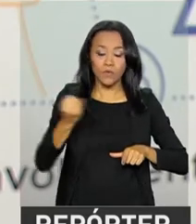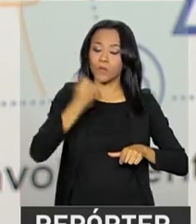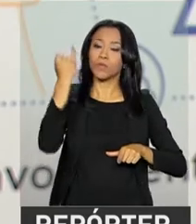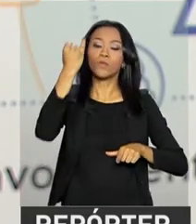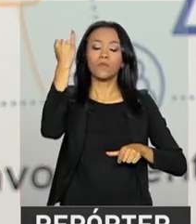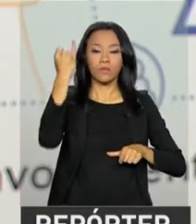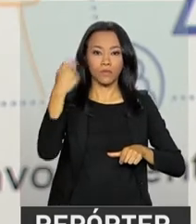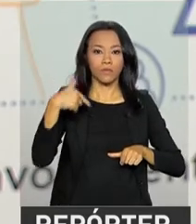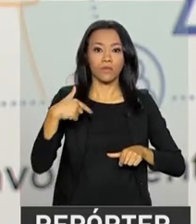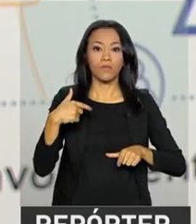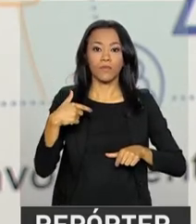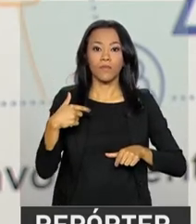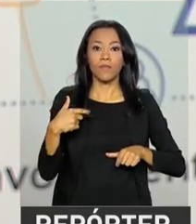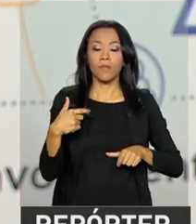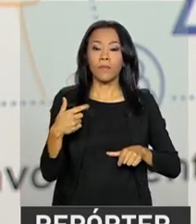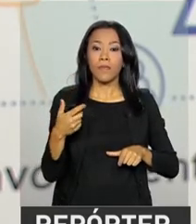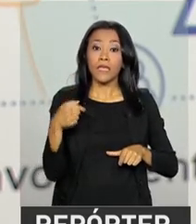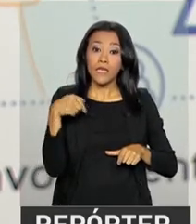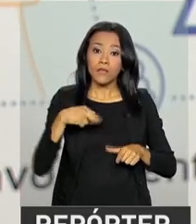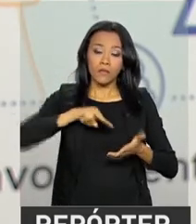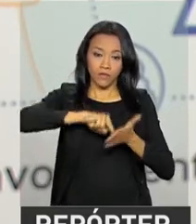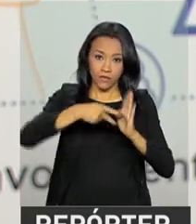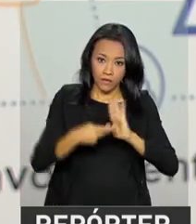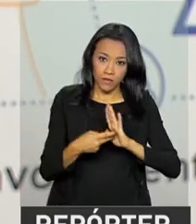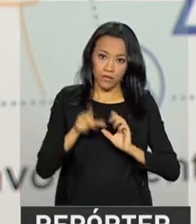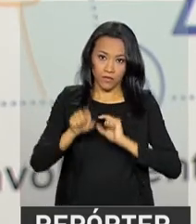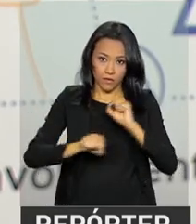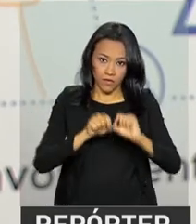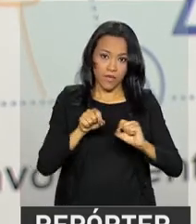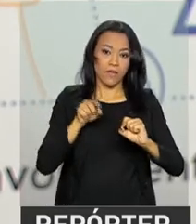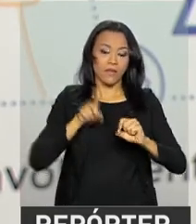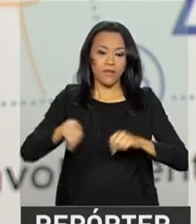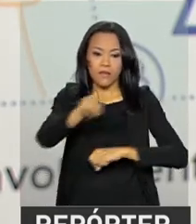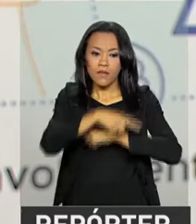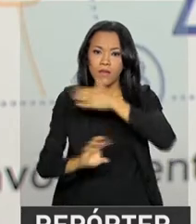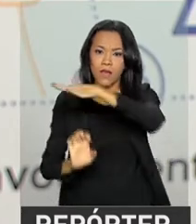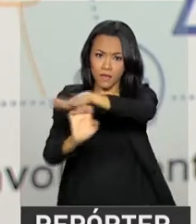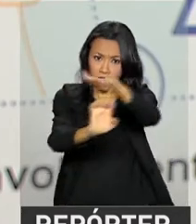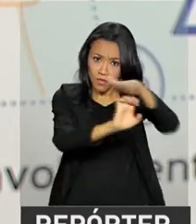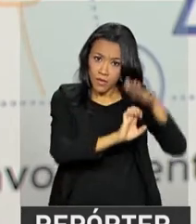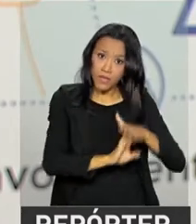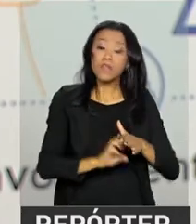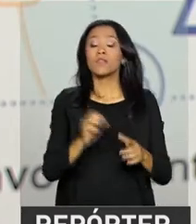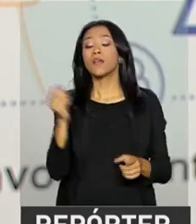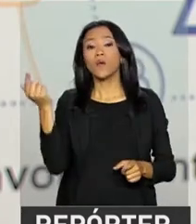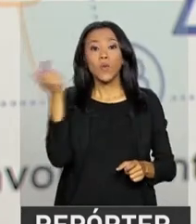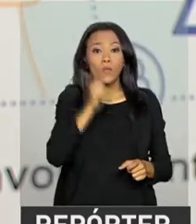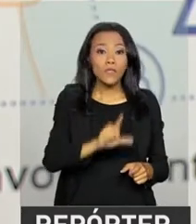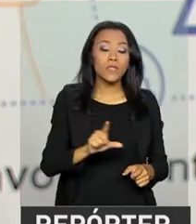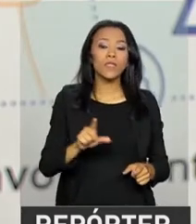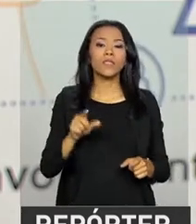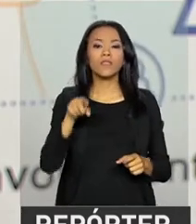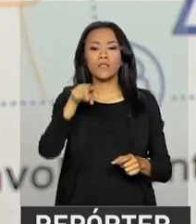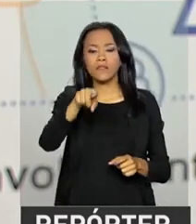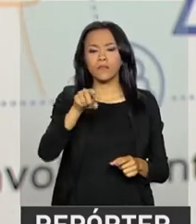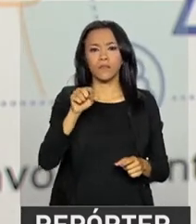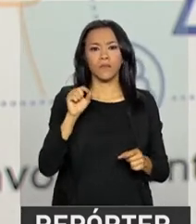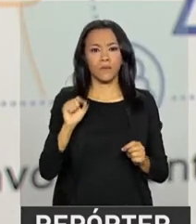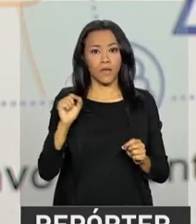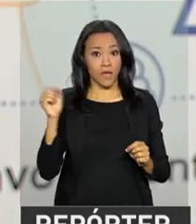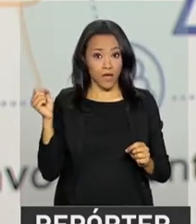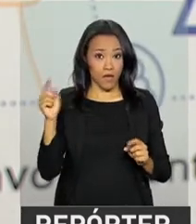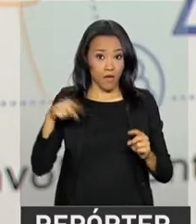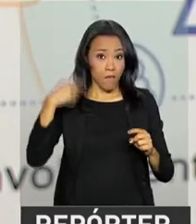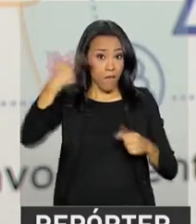isso é favoreceu que as empresas ganhasse musculatura e conseguisse alcançar